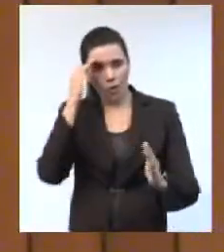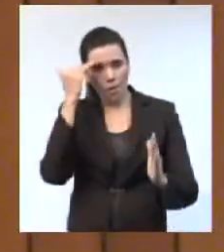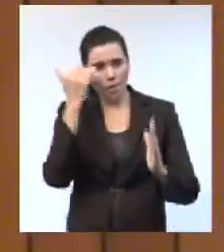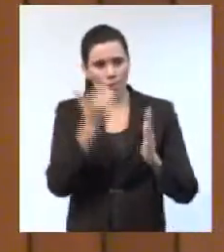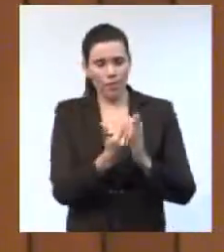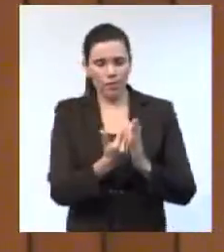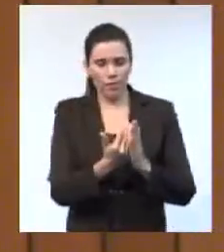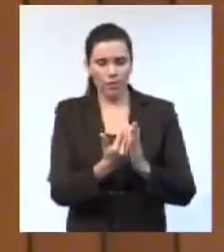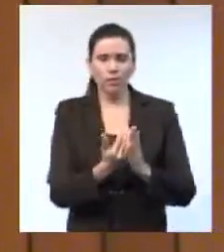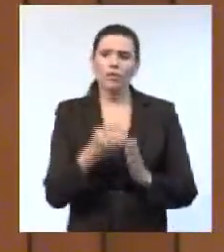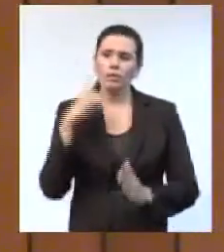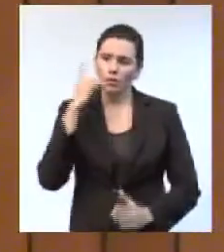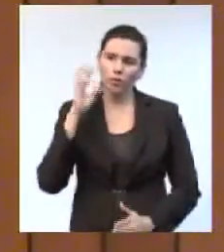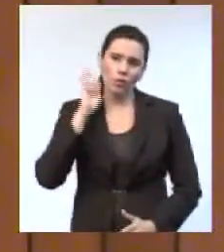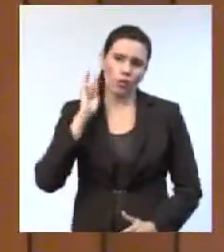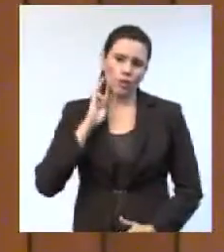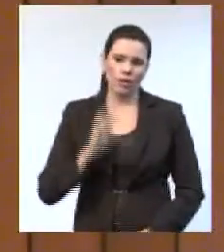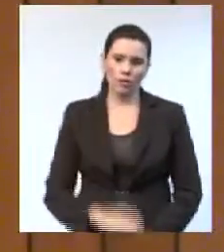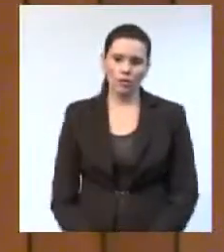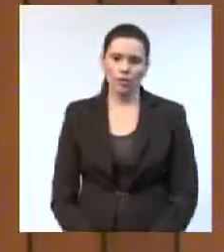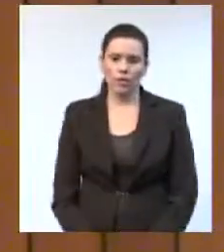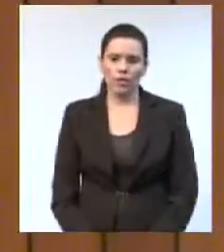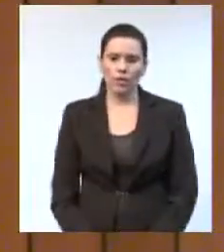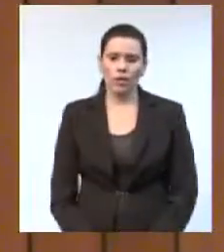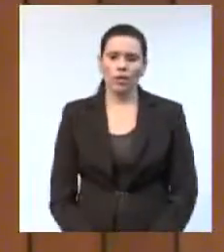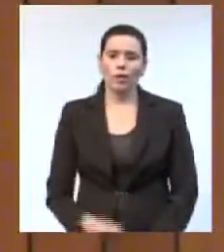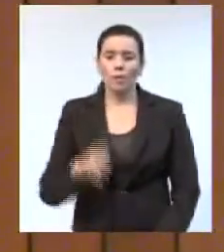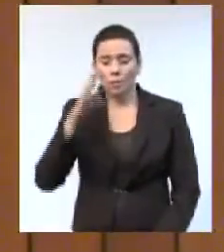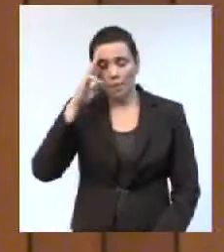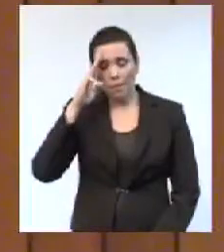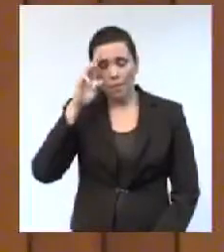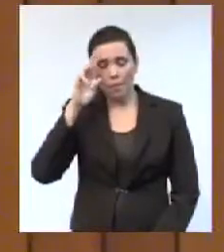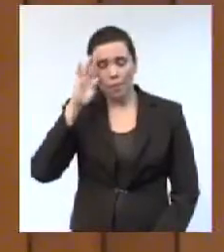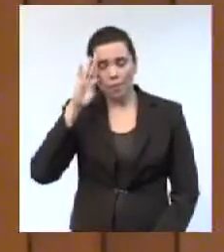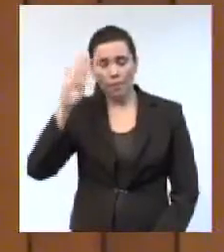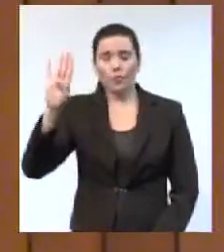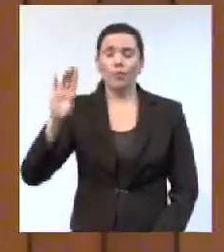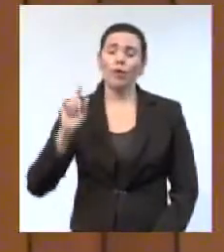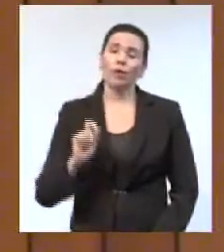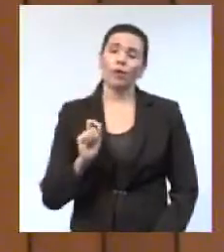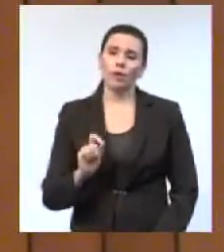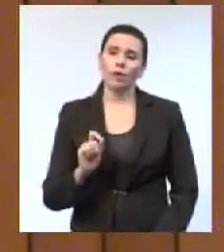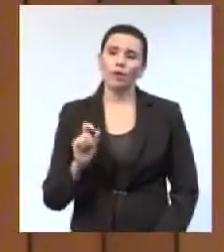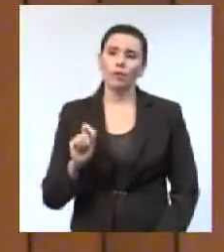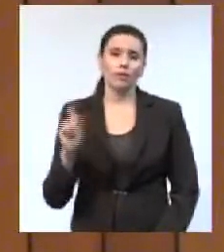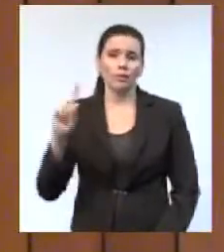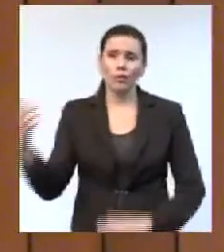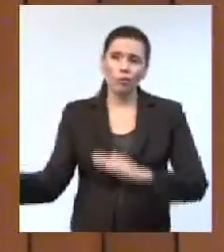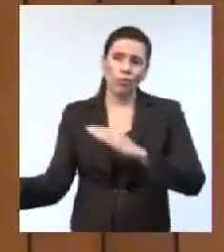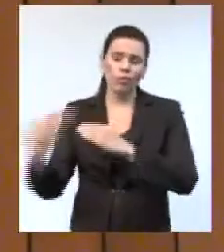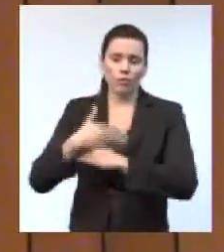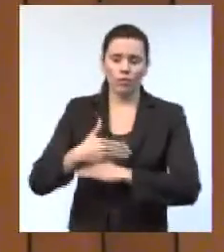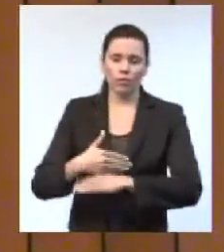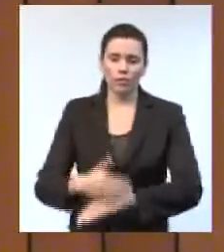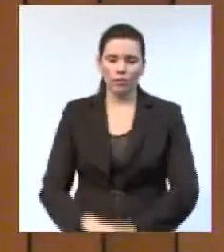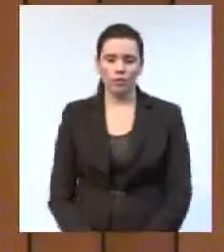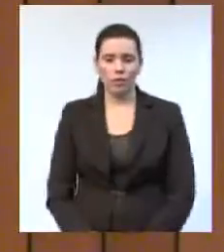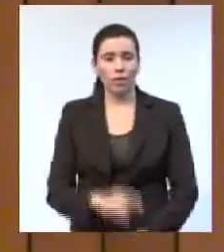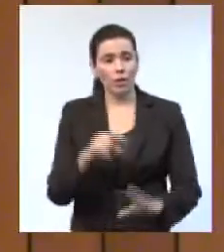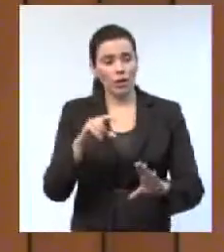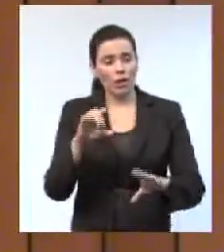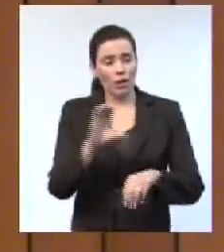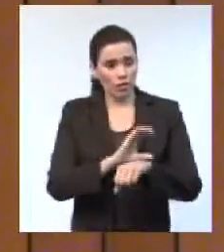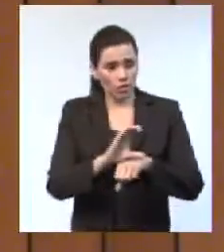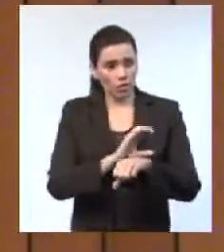é o princípio da não intervenção. E é por isso que o caput do artigo 34 diz o seguinte, começa dizendo o seguinte: